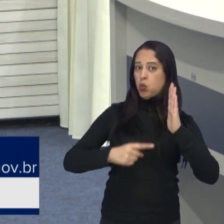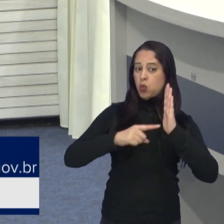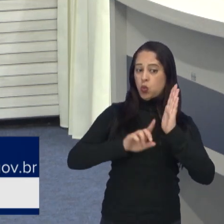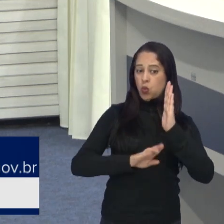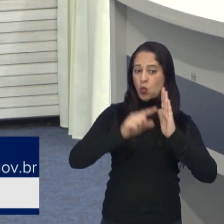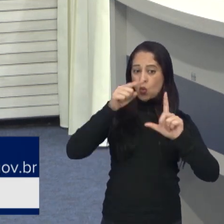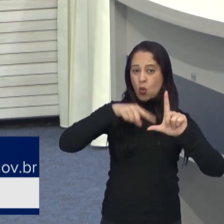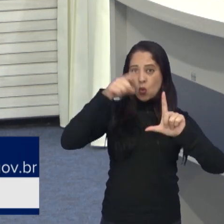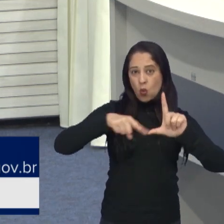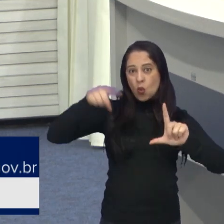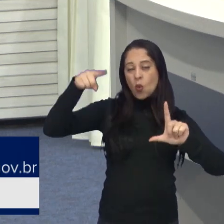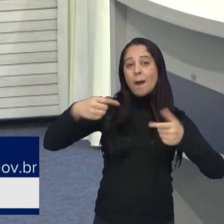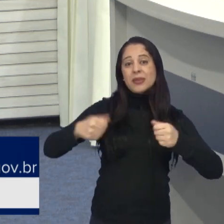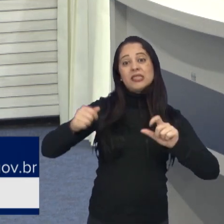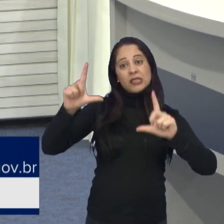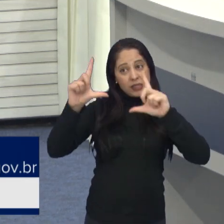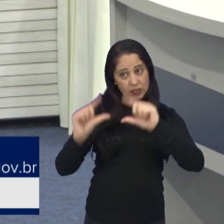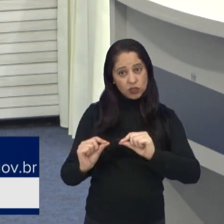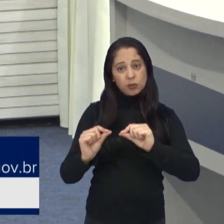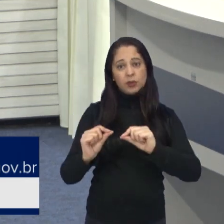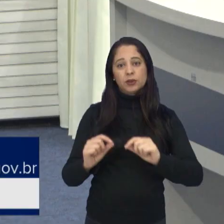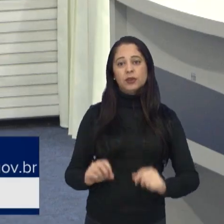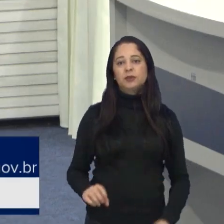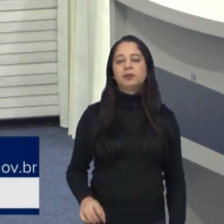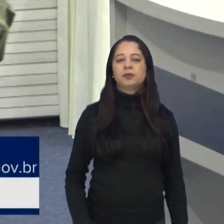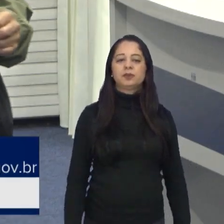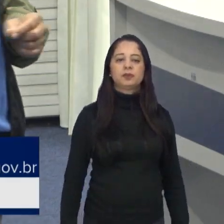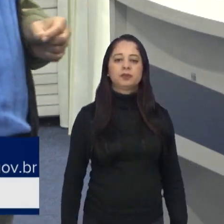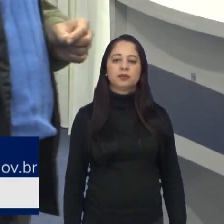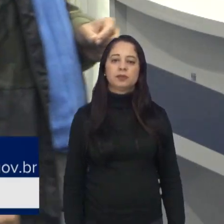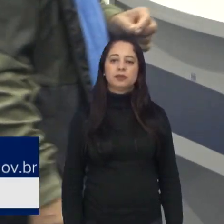também. É isso, presidente.